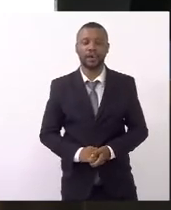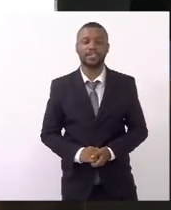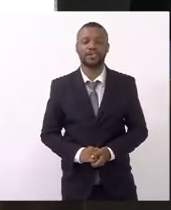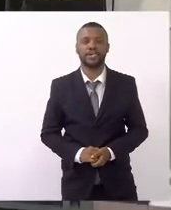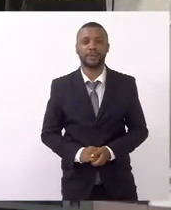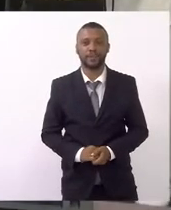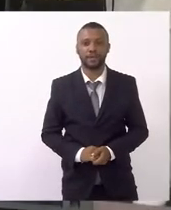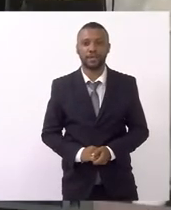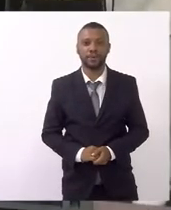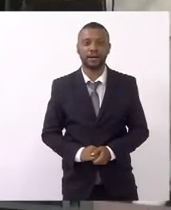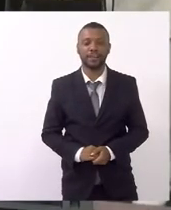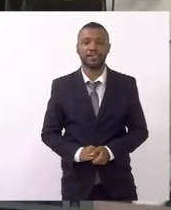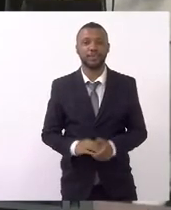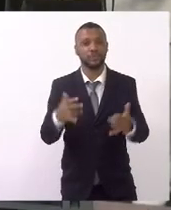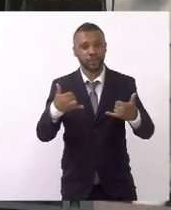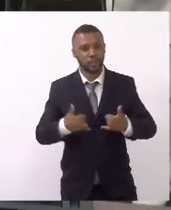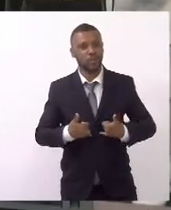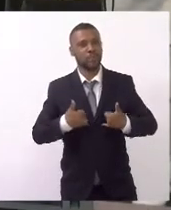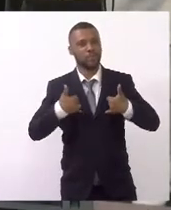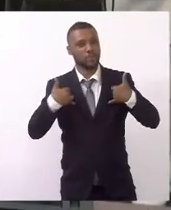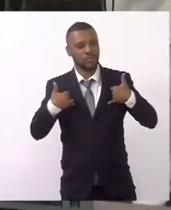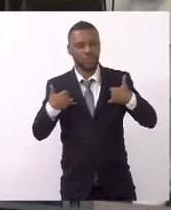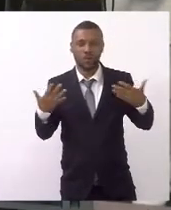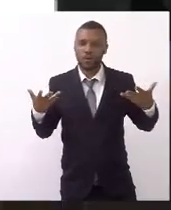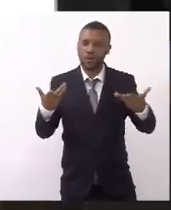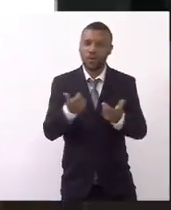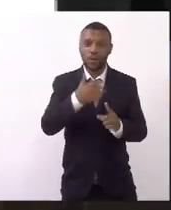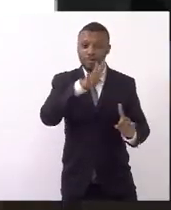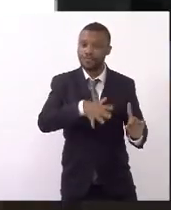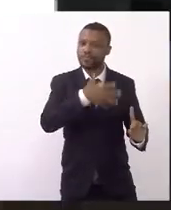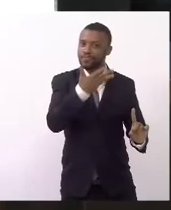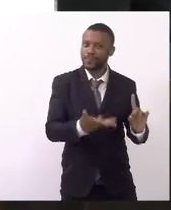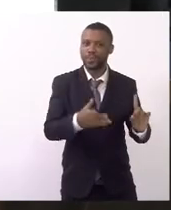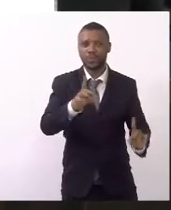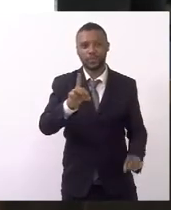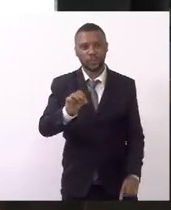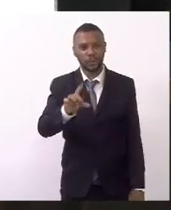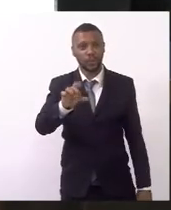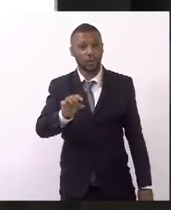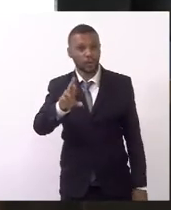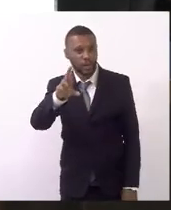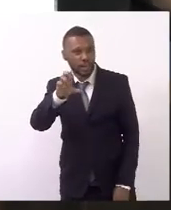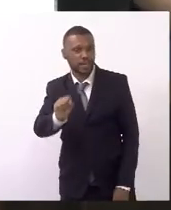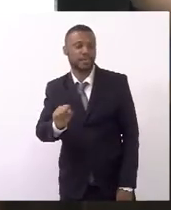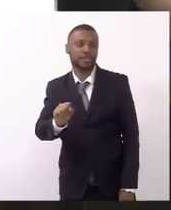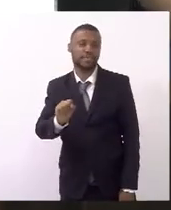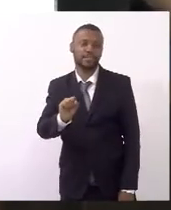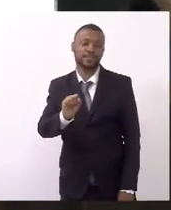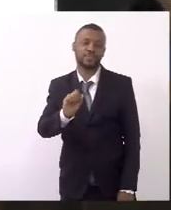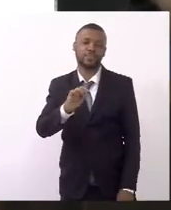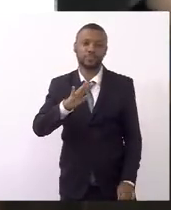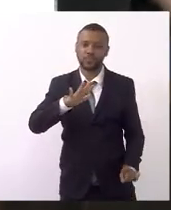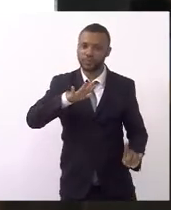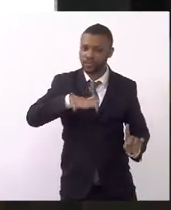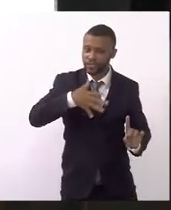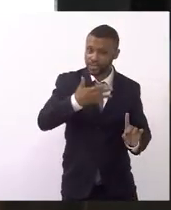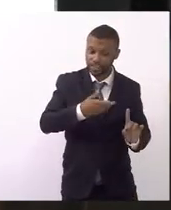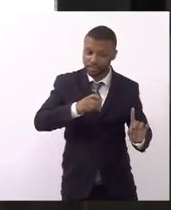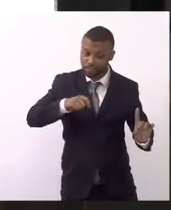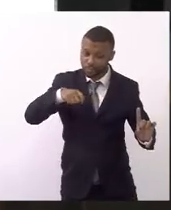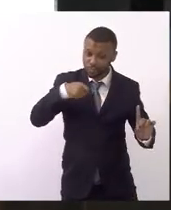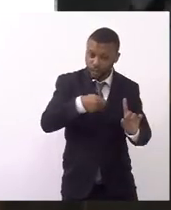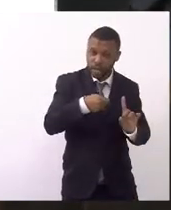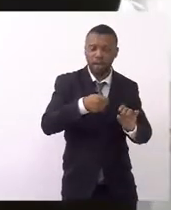e é com imenso orgulho que homenageamos e a Dolores com como é chamado em